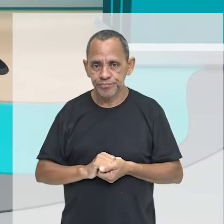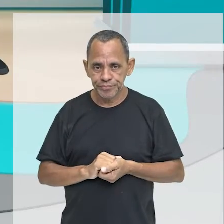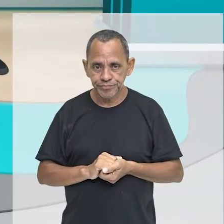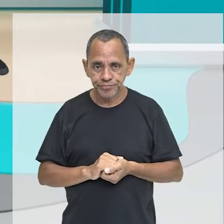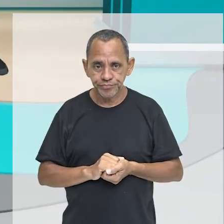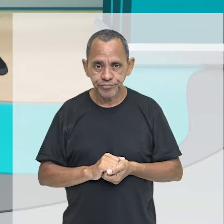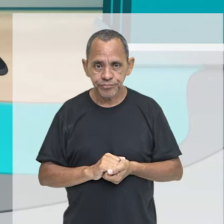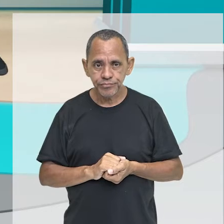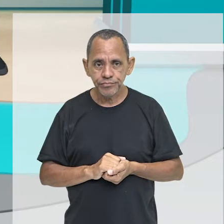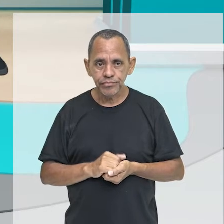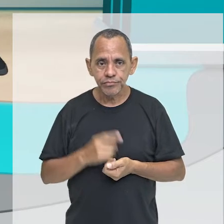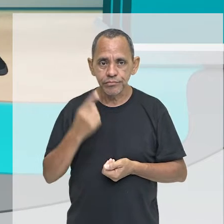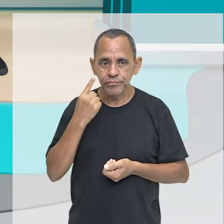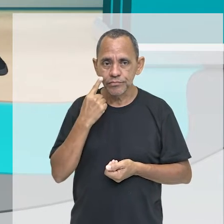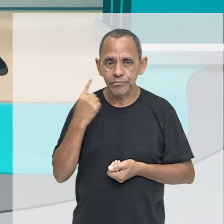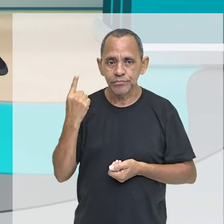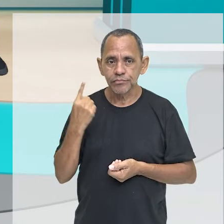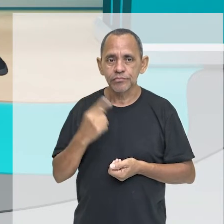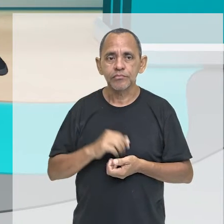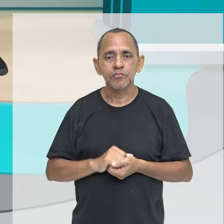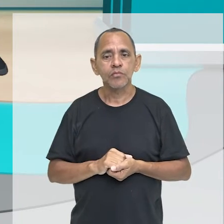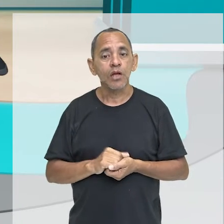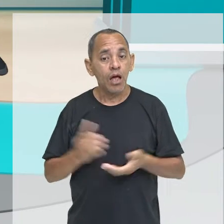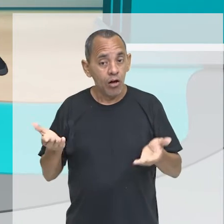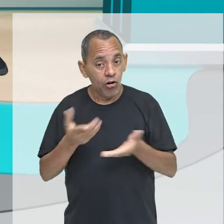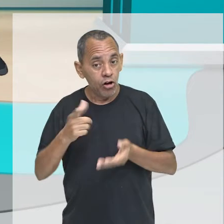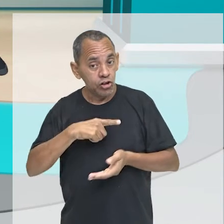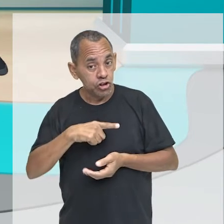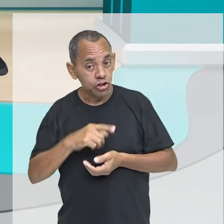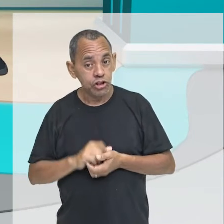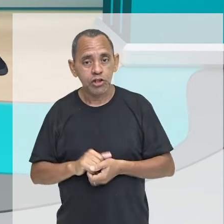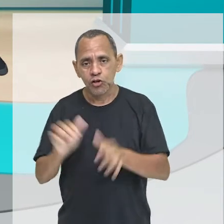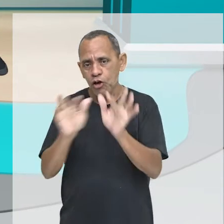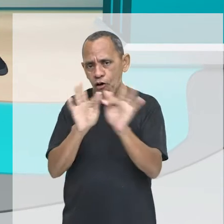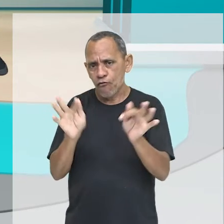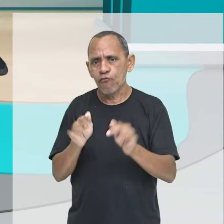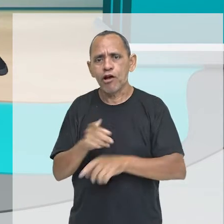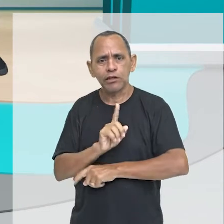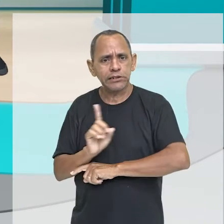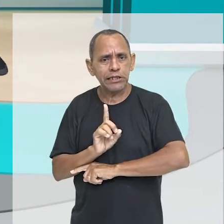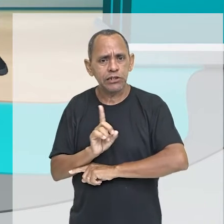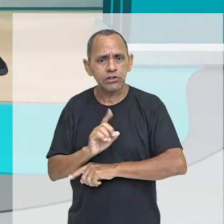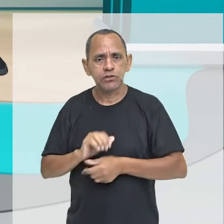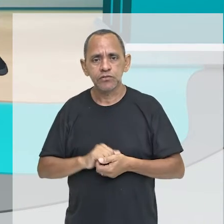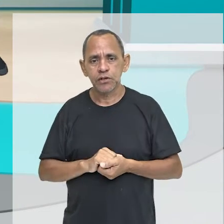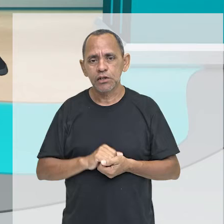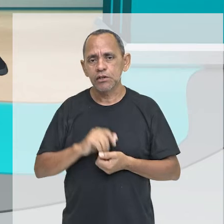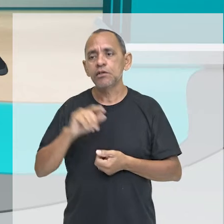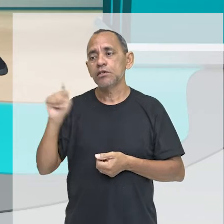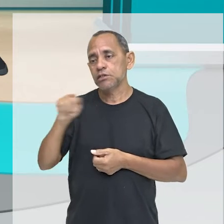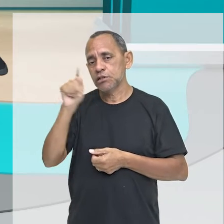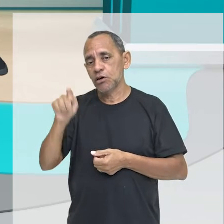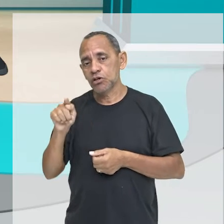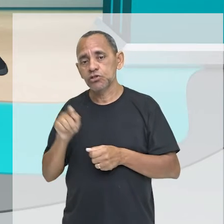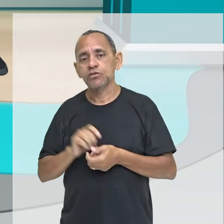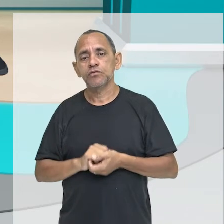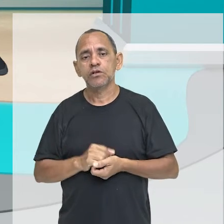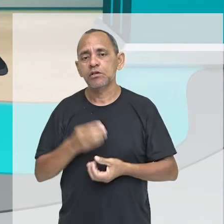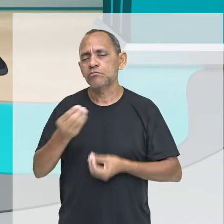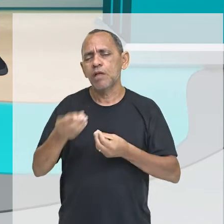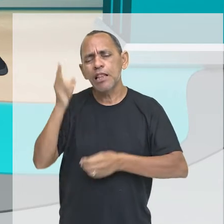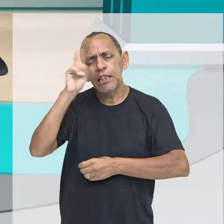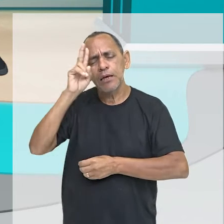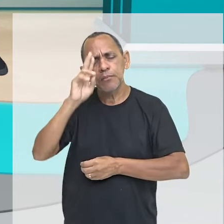mudei então, eu vou ter agora a minha frase negativa, tá? Interrogativa, sempre lembrando,